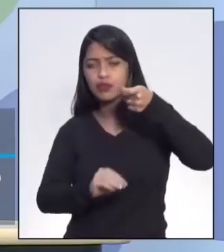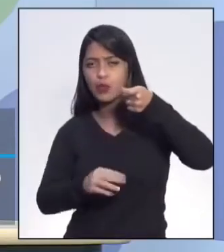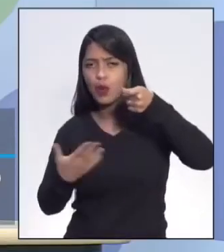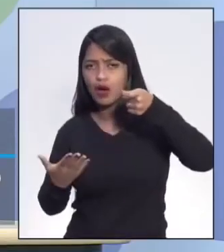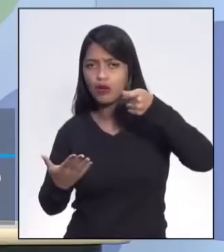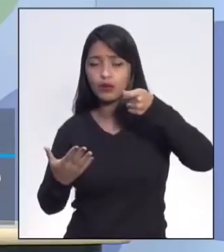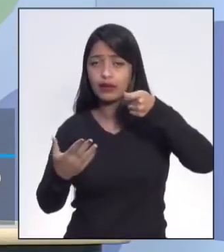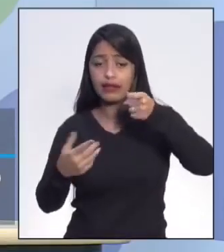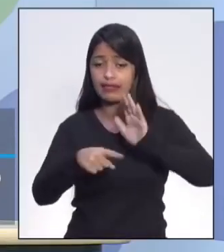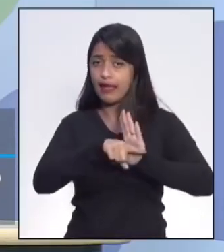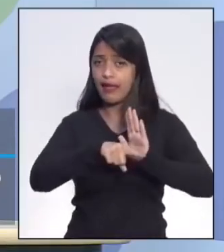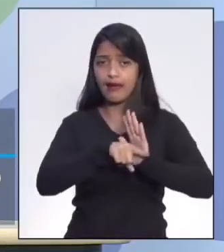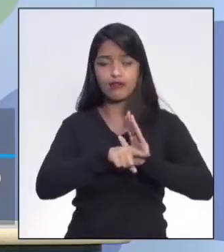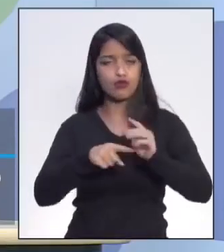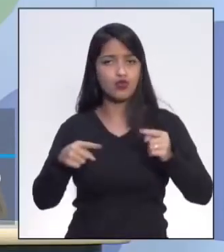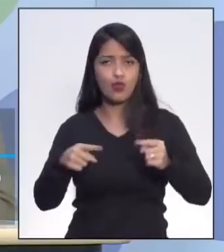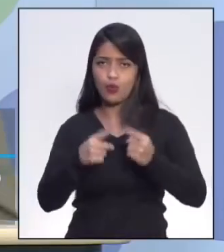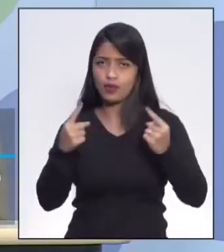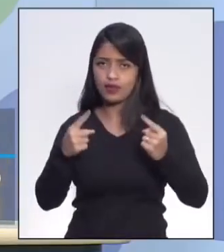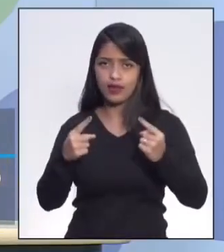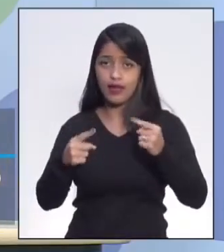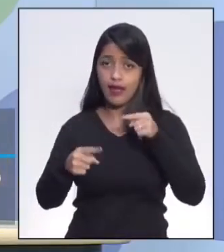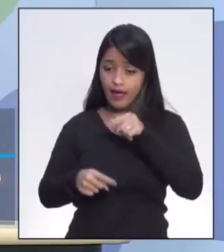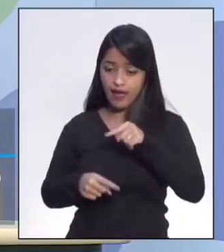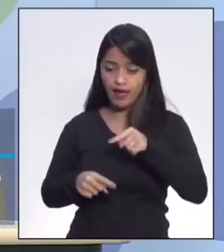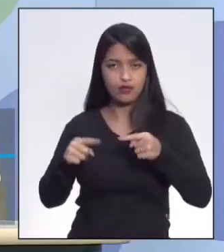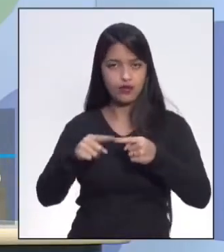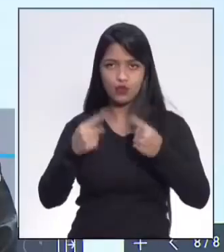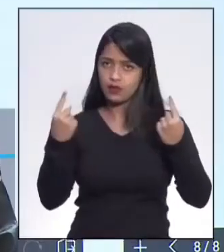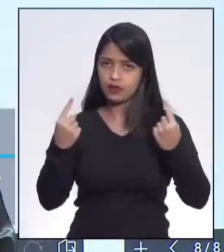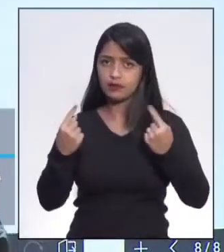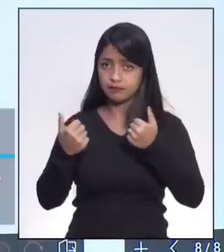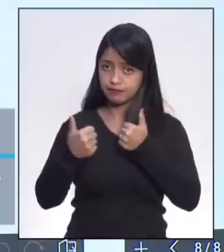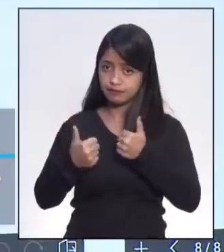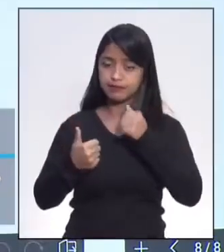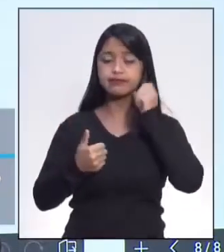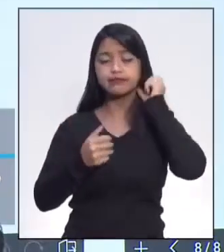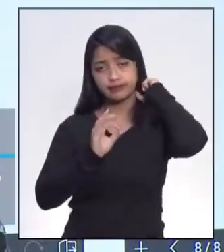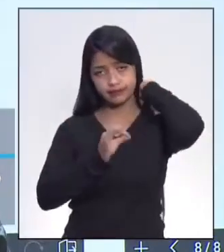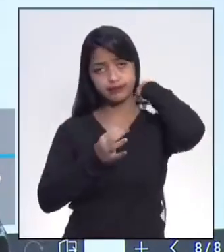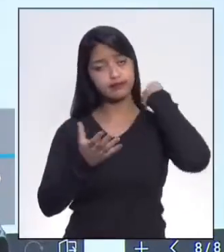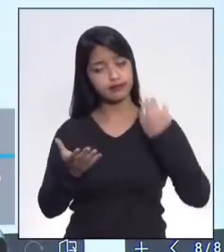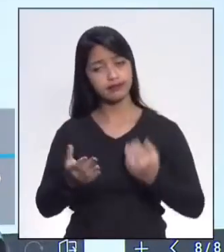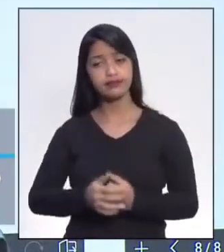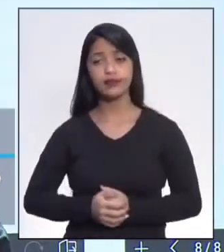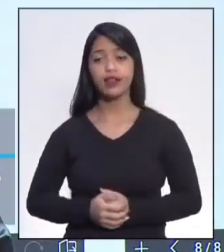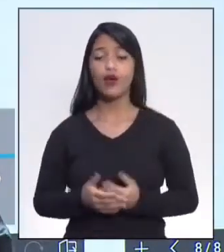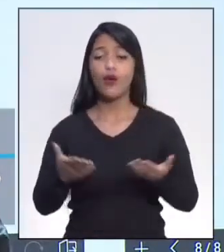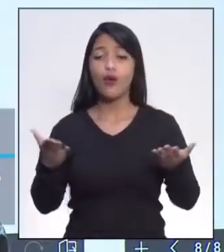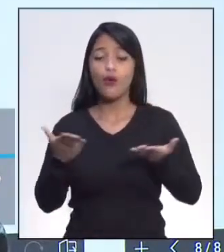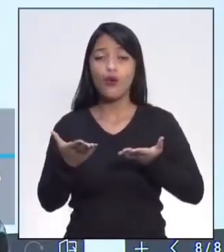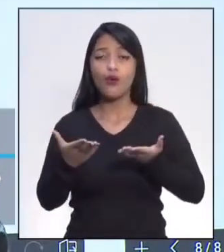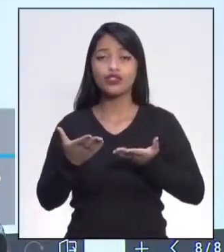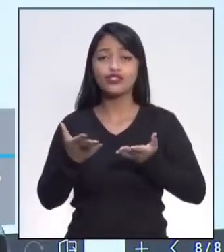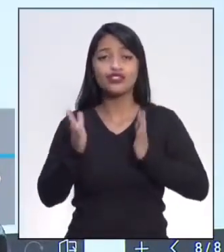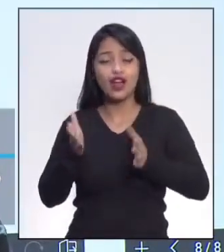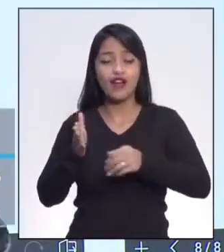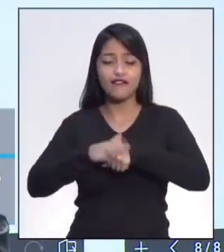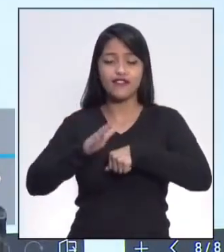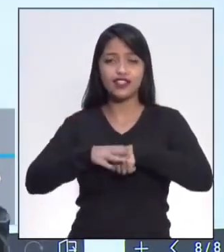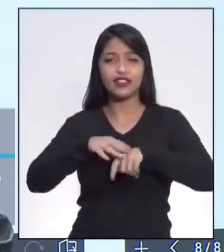não cabe um valor negativo. Para essa. Isso. É isso aí. É isso mesmo. Tanto é que eu já fiz um gráfico hoje com